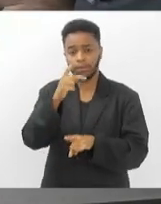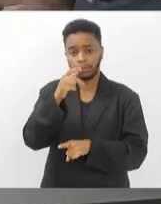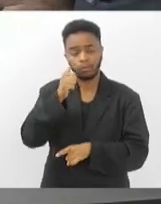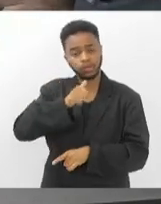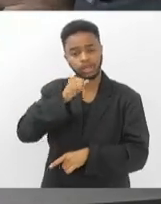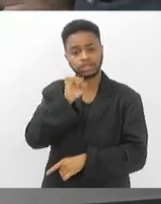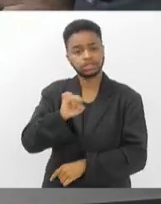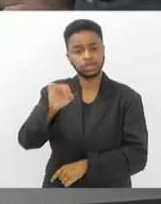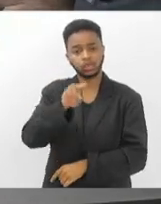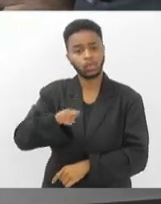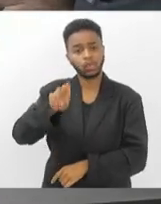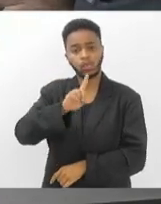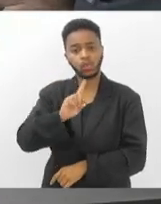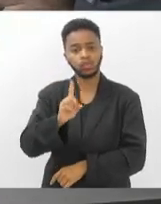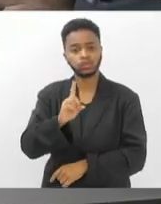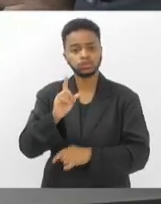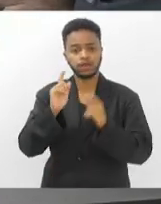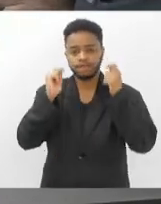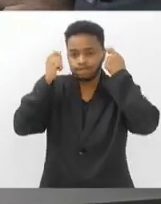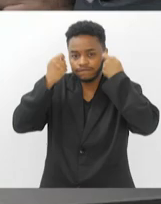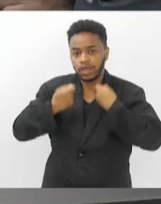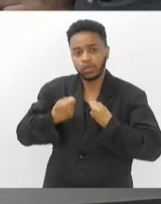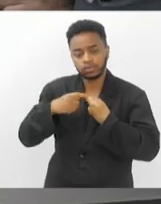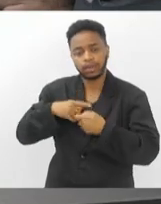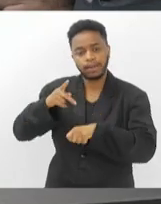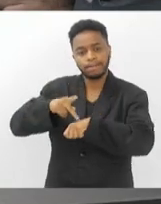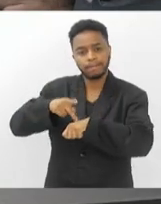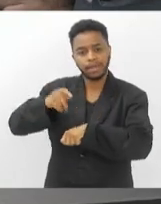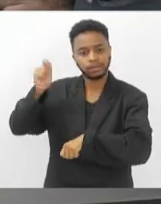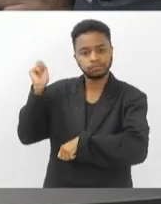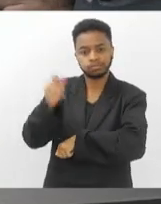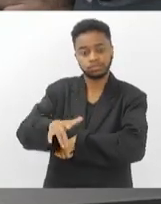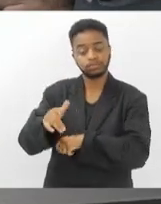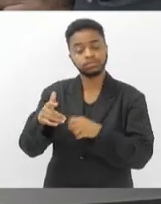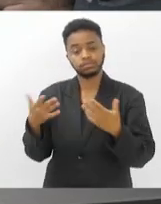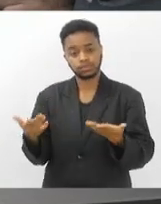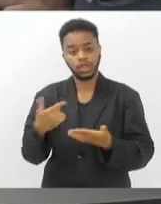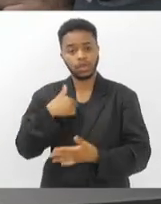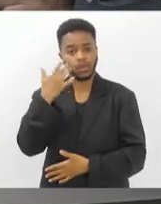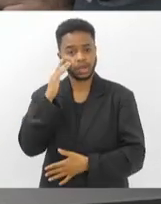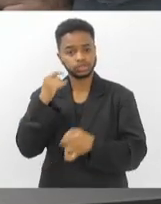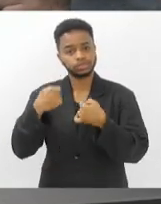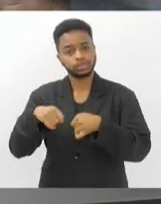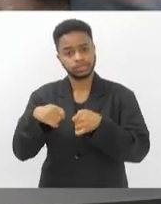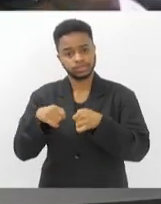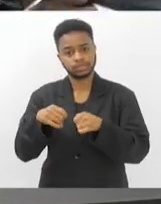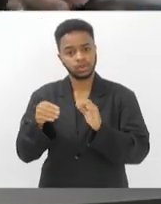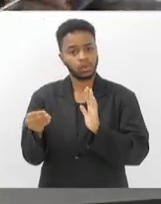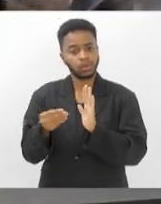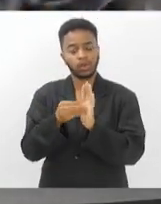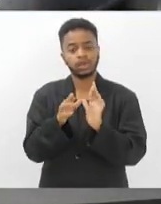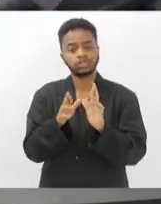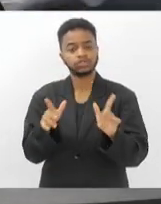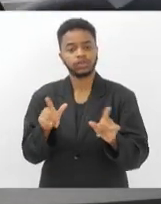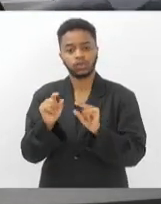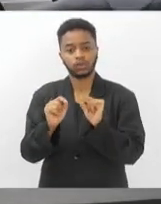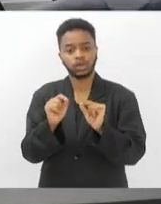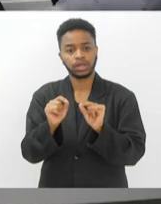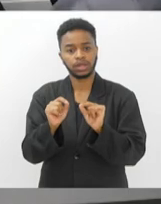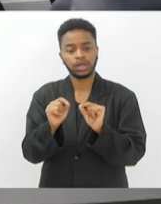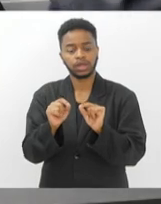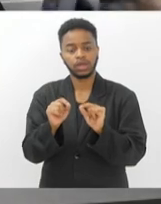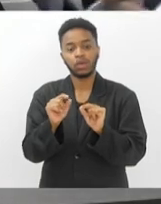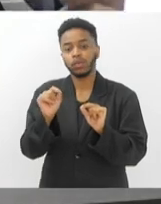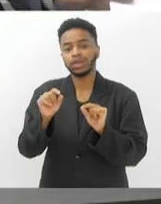apedrejadas. Então, eu acho, presidente, que caberia uma diferenciação entre o que é a